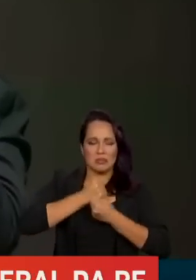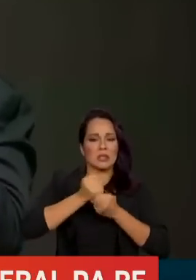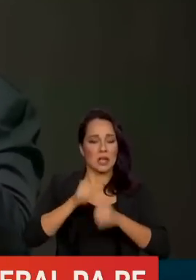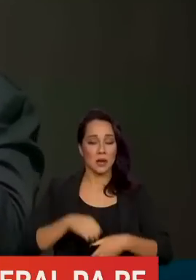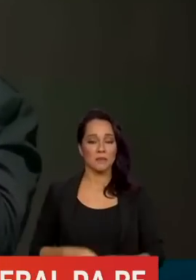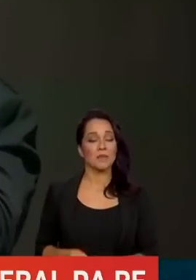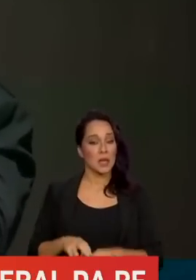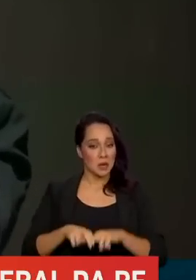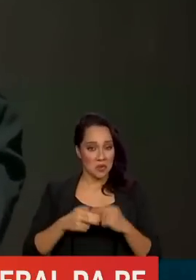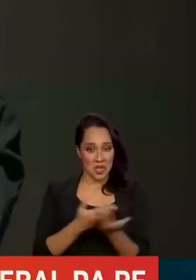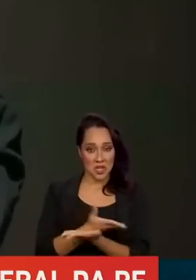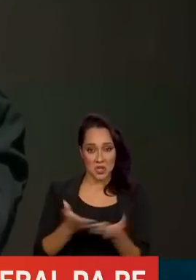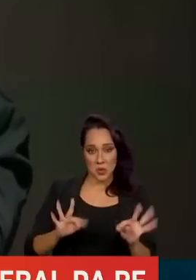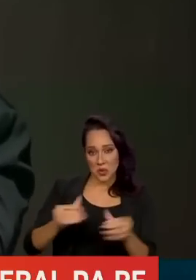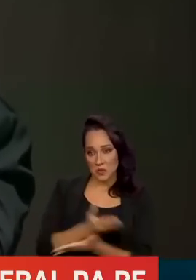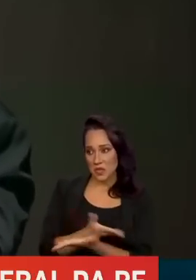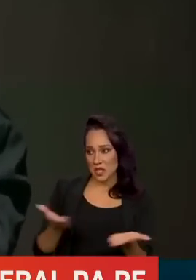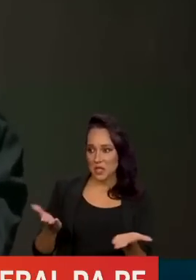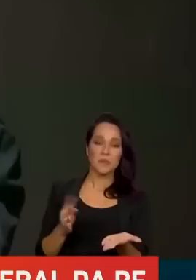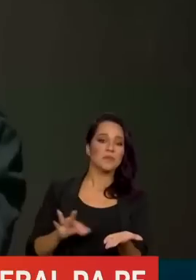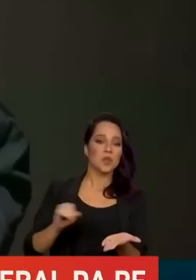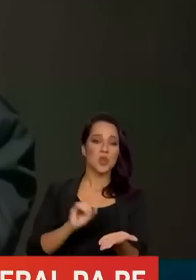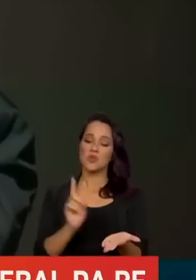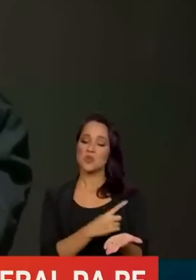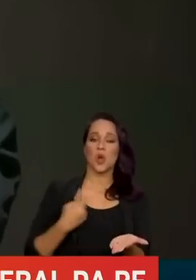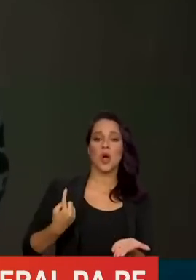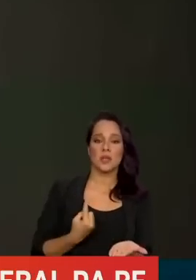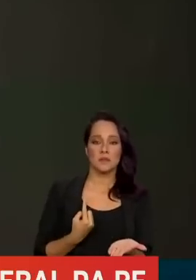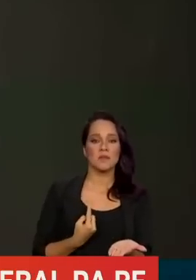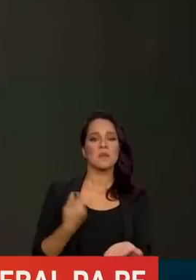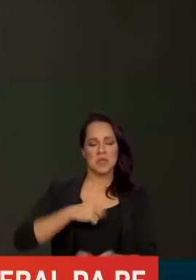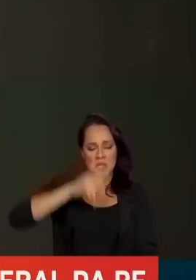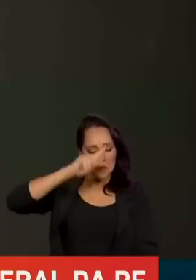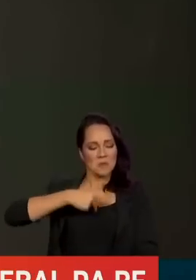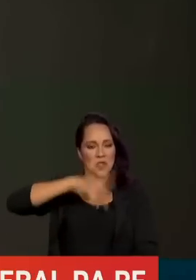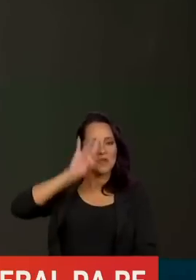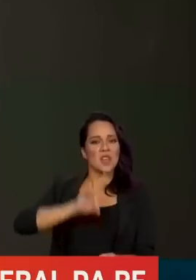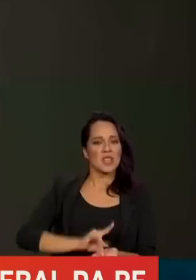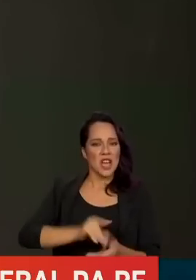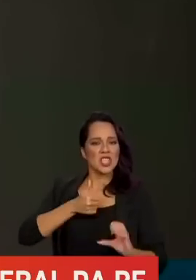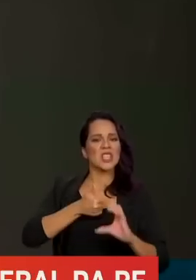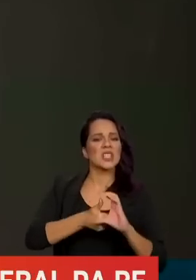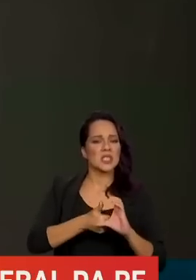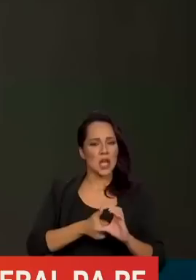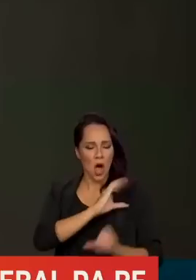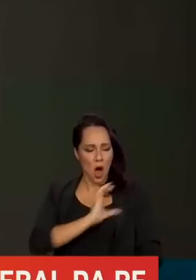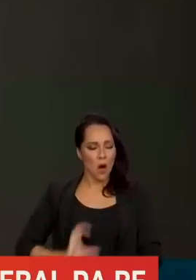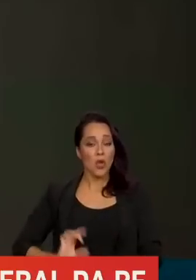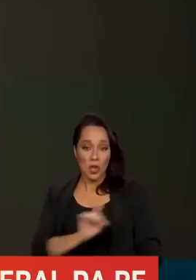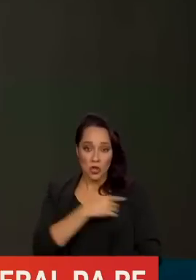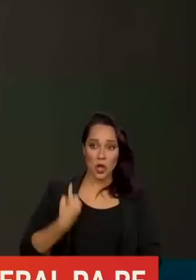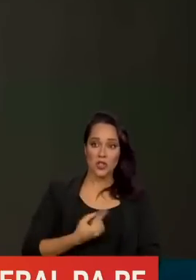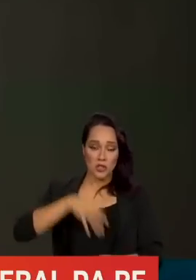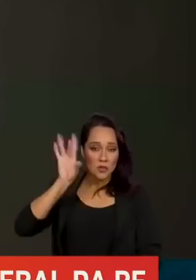e por isso mesmo amigos e amigas sejamos nós autenticamente cristãos sejamos nós